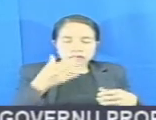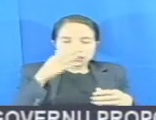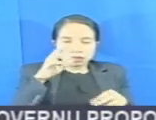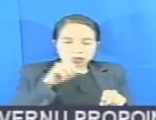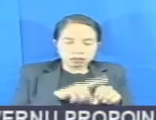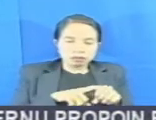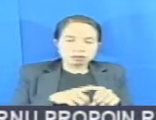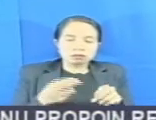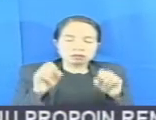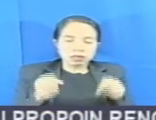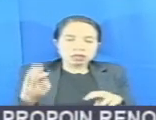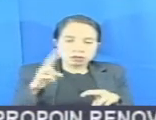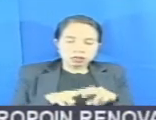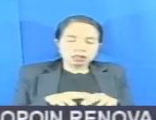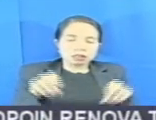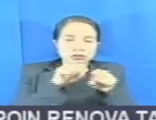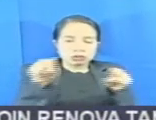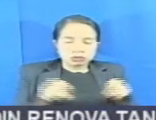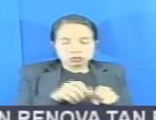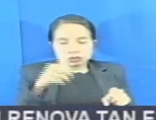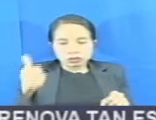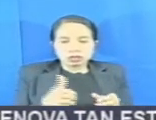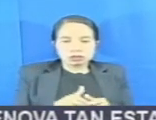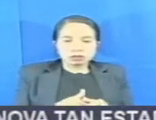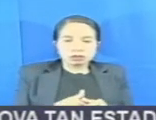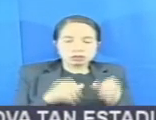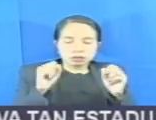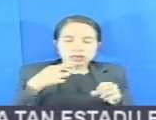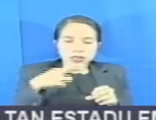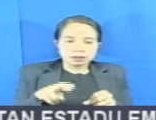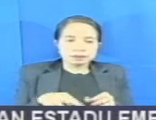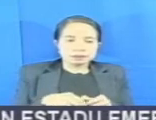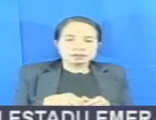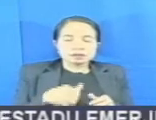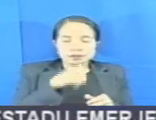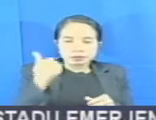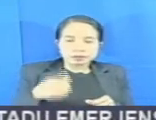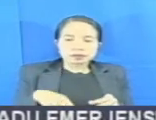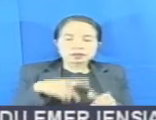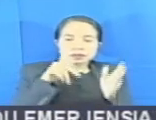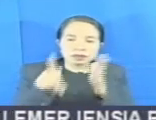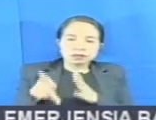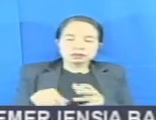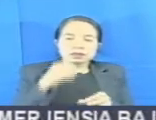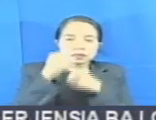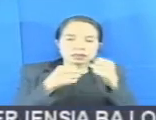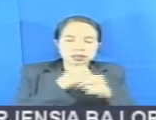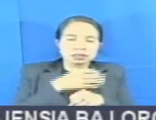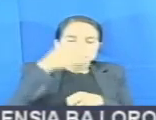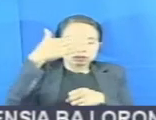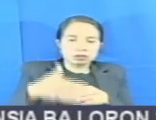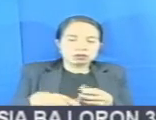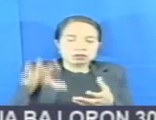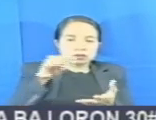sukus balu nebe sedau kasesu. Restu ita se plano fali tinang oin. Orçamento ita proposta 11